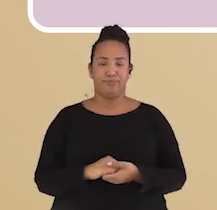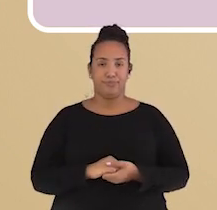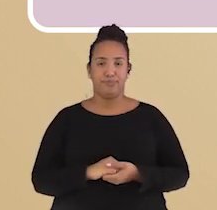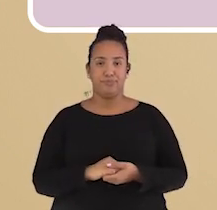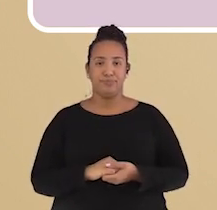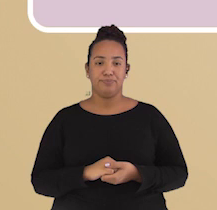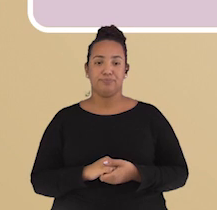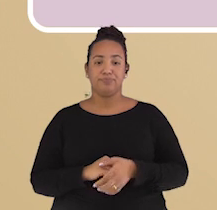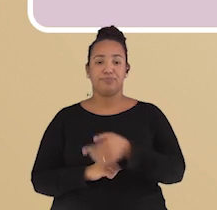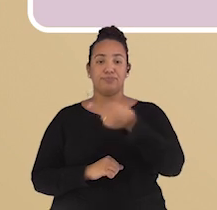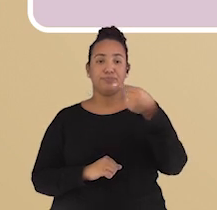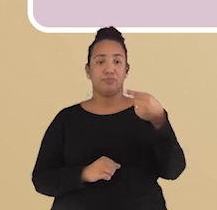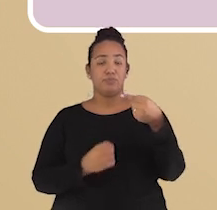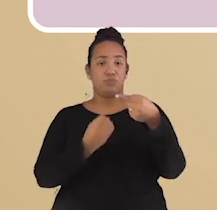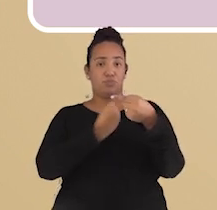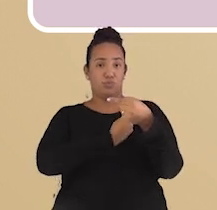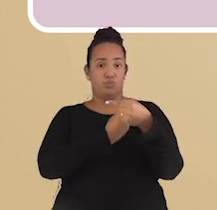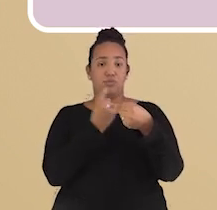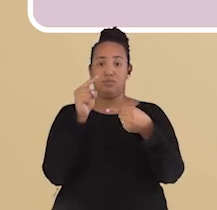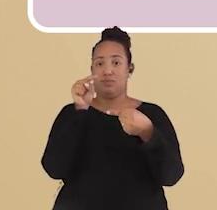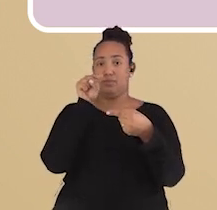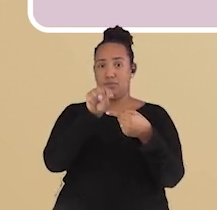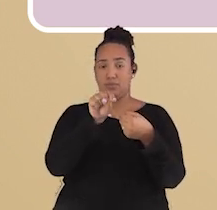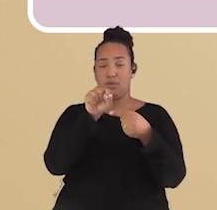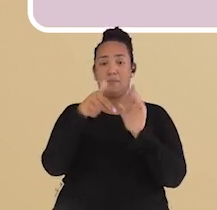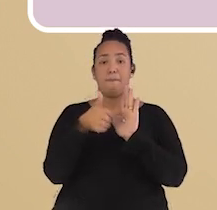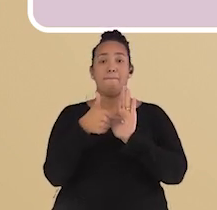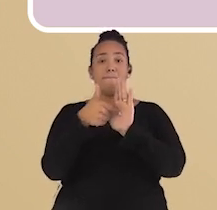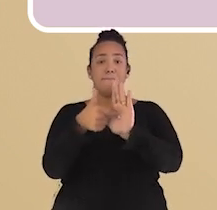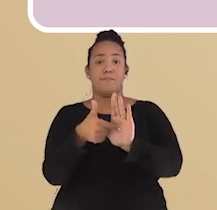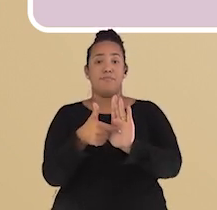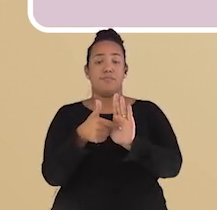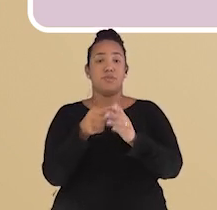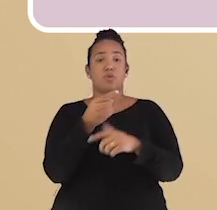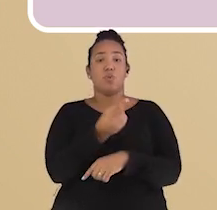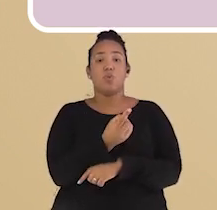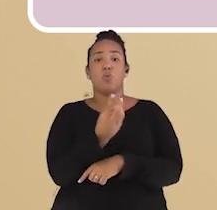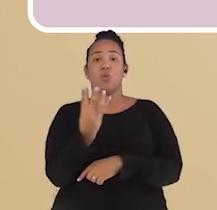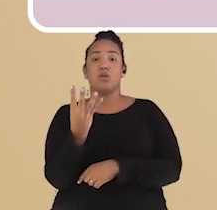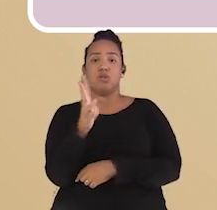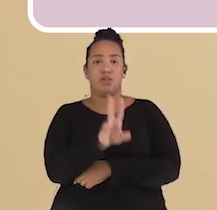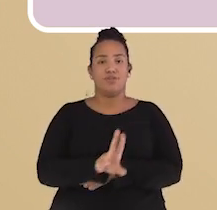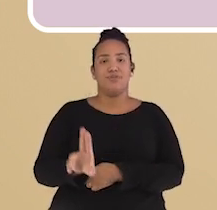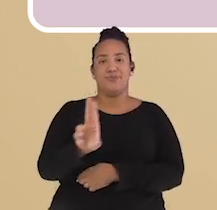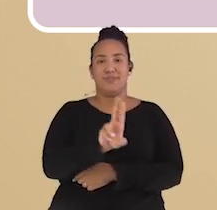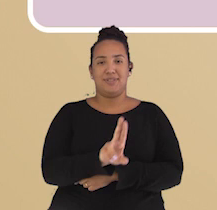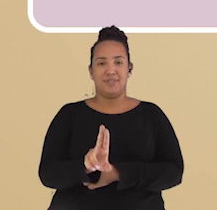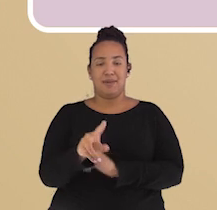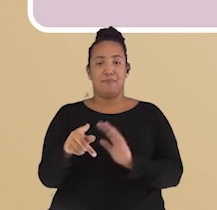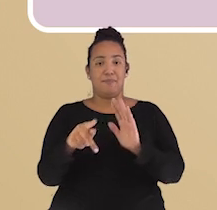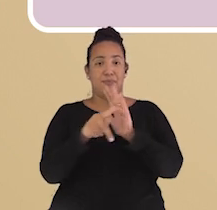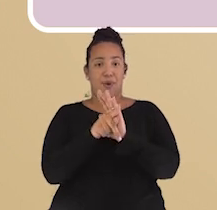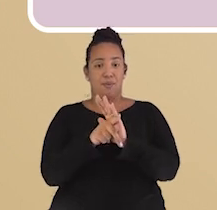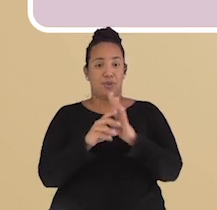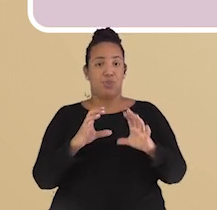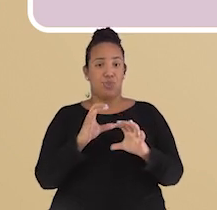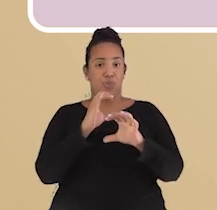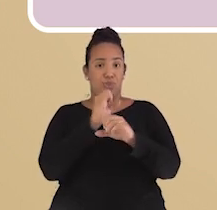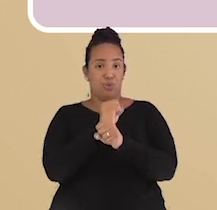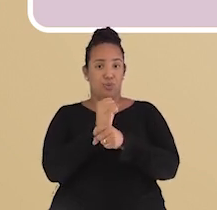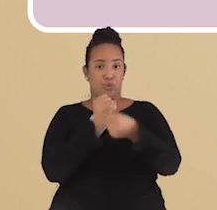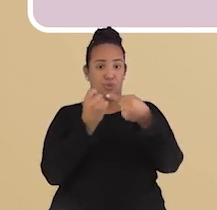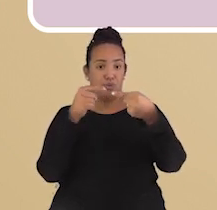Já o numerador indica o número de partes que será usada dessa quantidade que acabou de ser